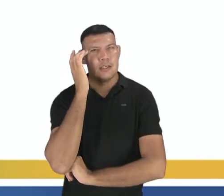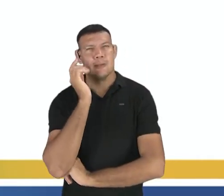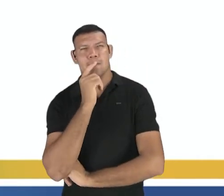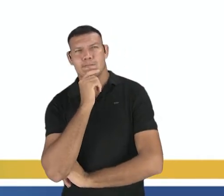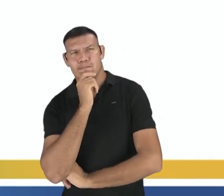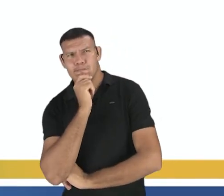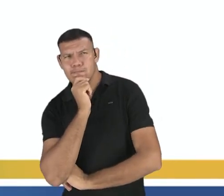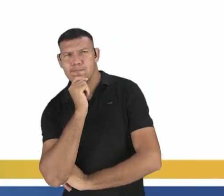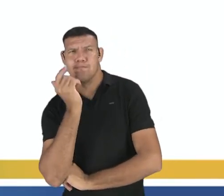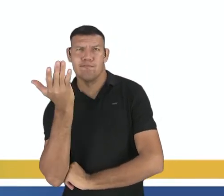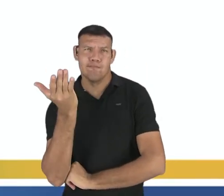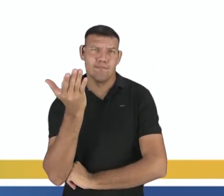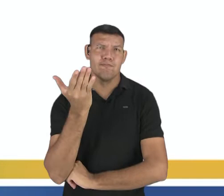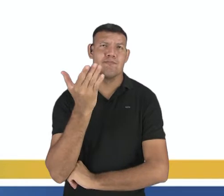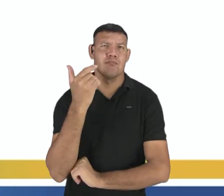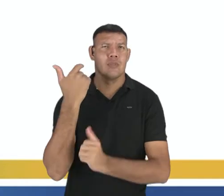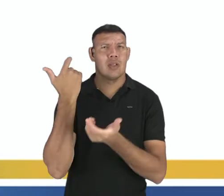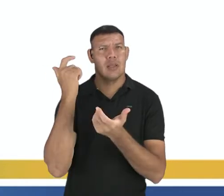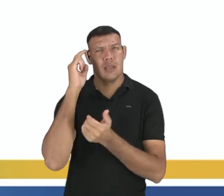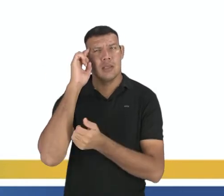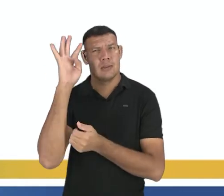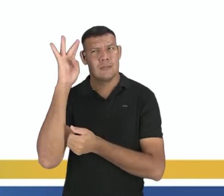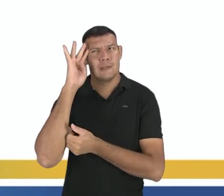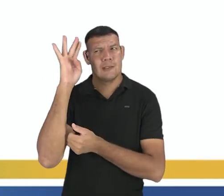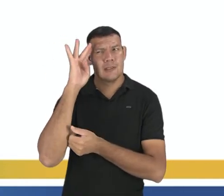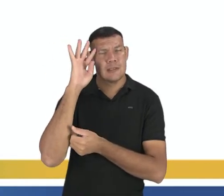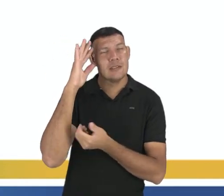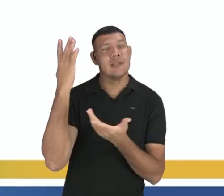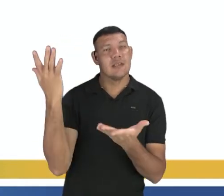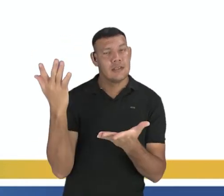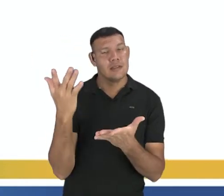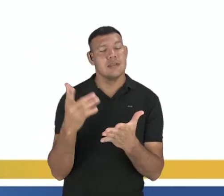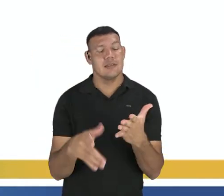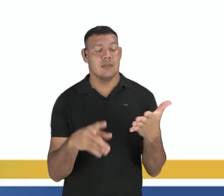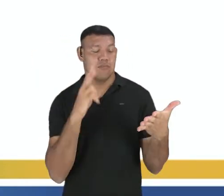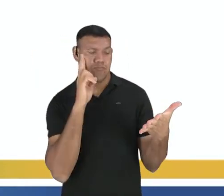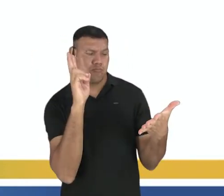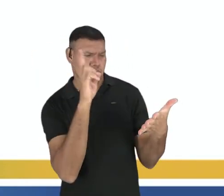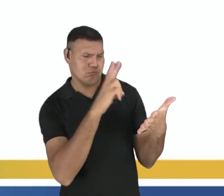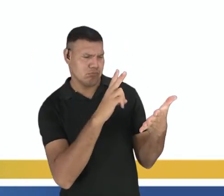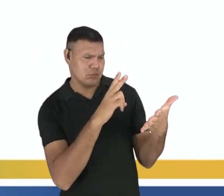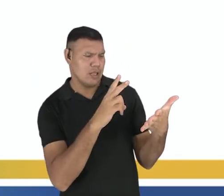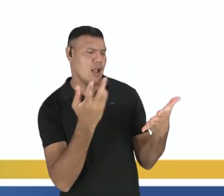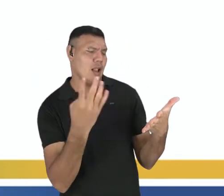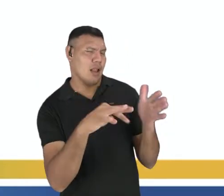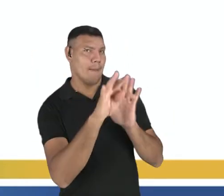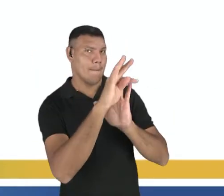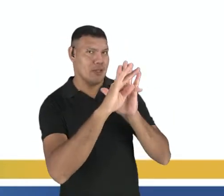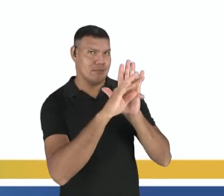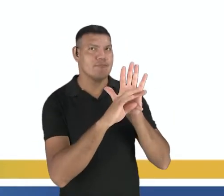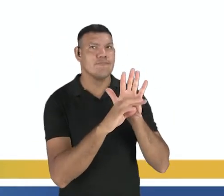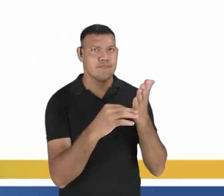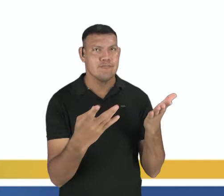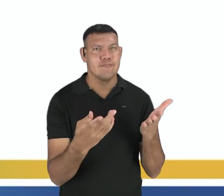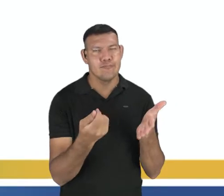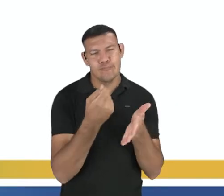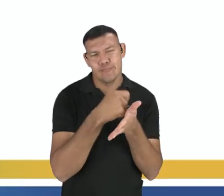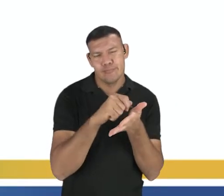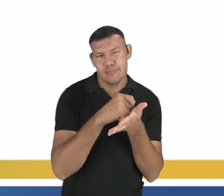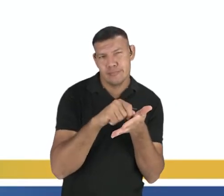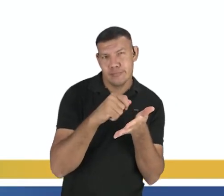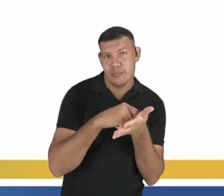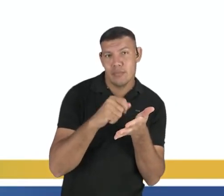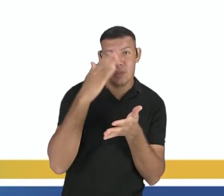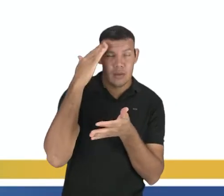as minhas inferências, né? Eu antecipo ali as informações, pego um texto, tem autor que consegue antecipar